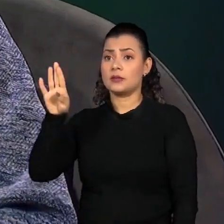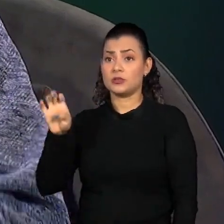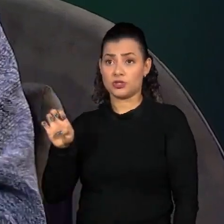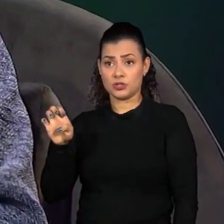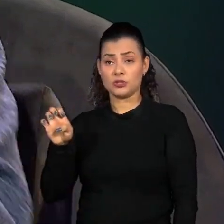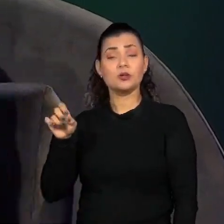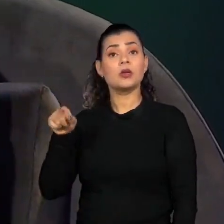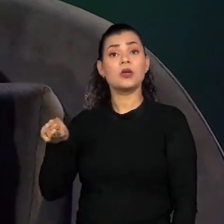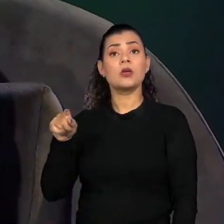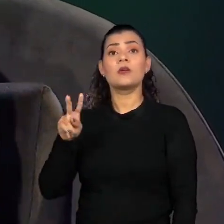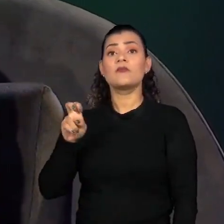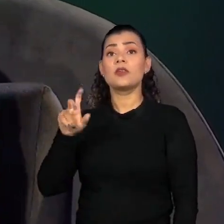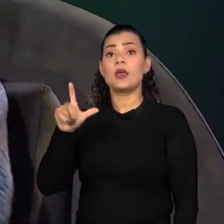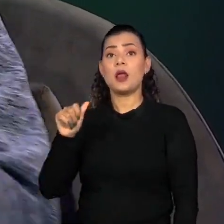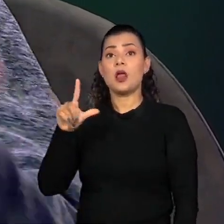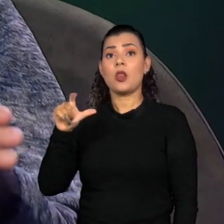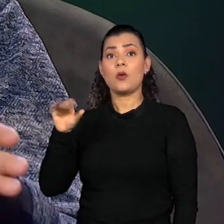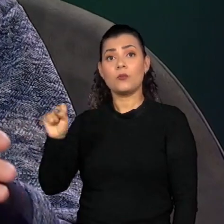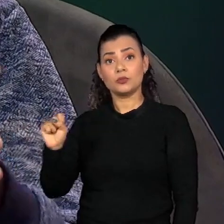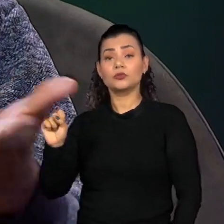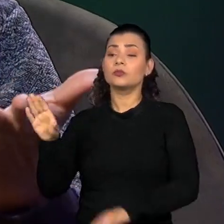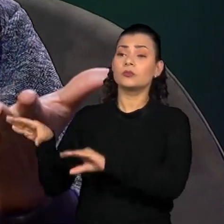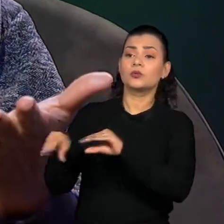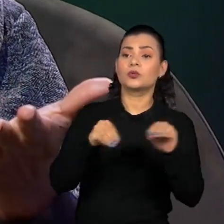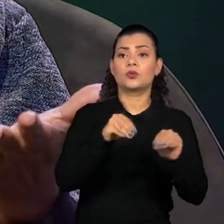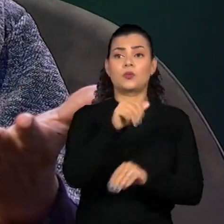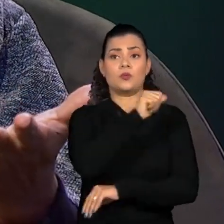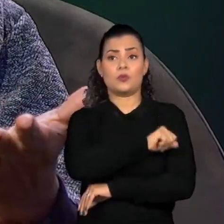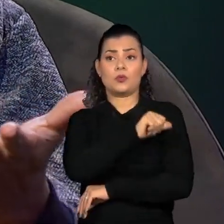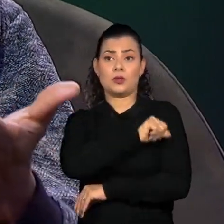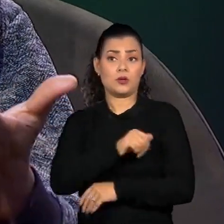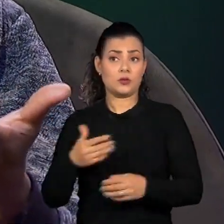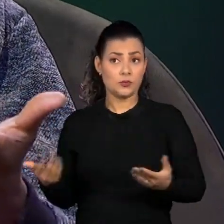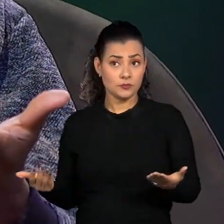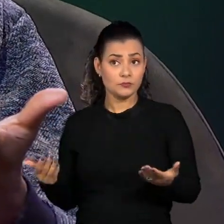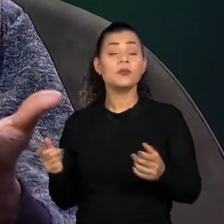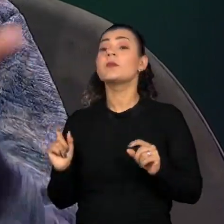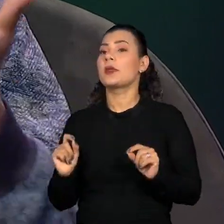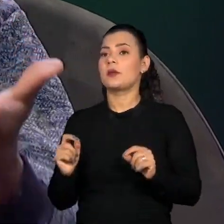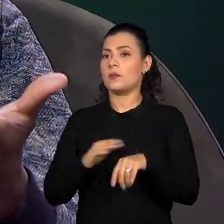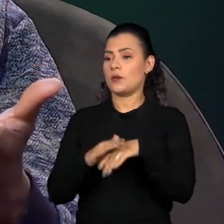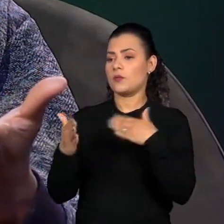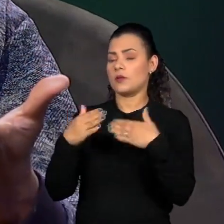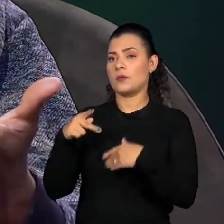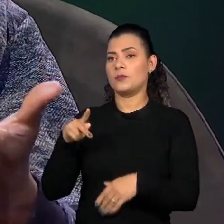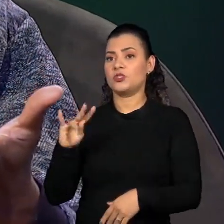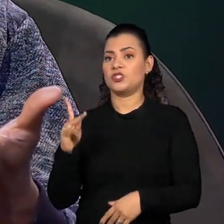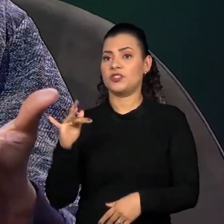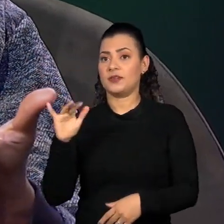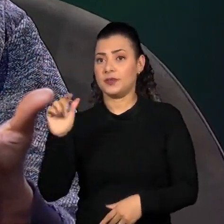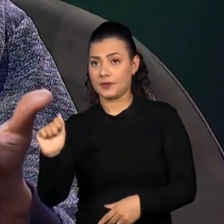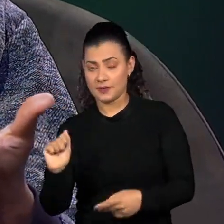Andrade, Villa-Lobos saiu daqui e foi para o Rio conversar com Pixinguinha,